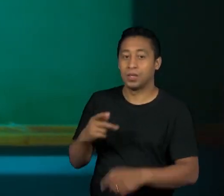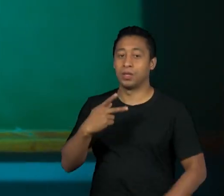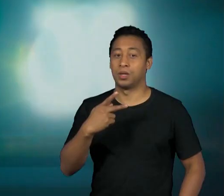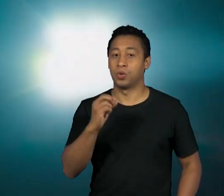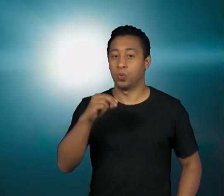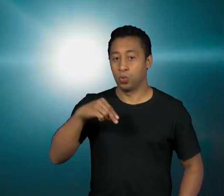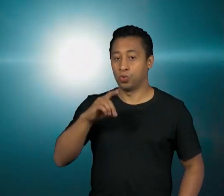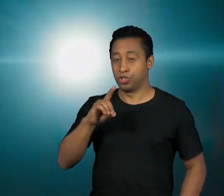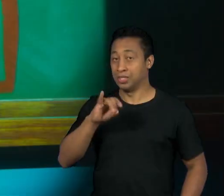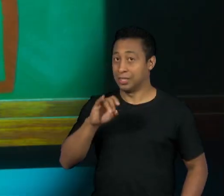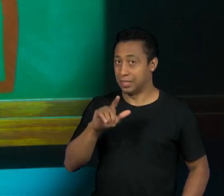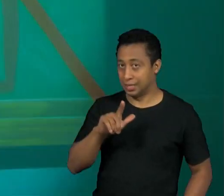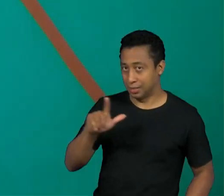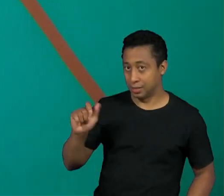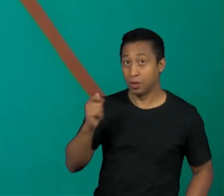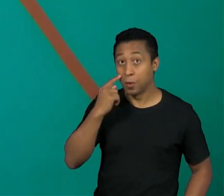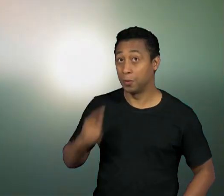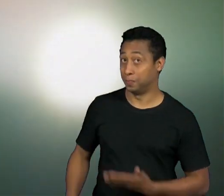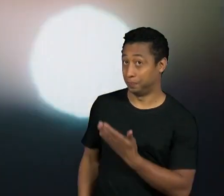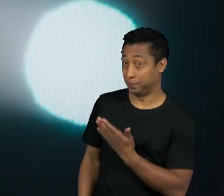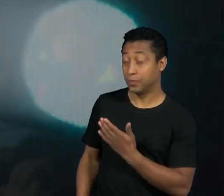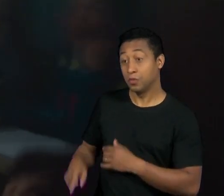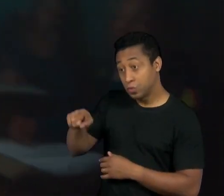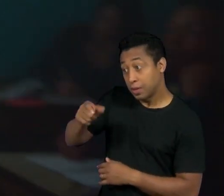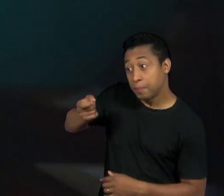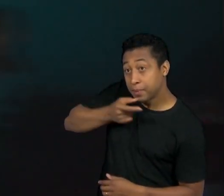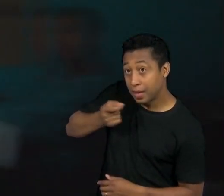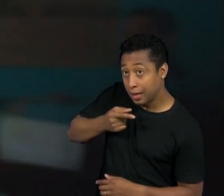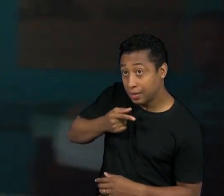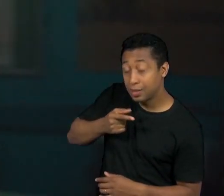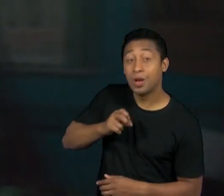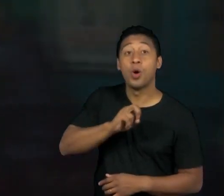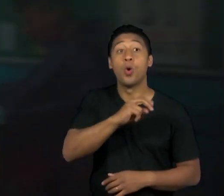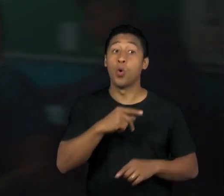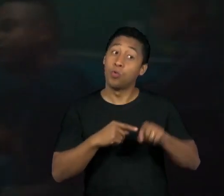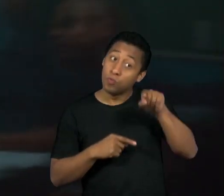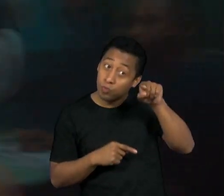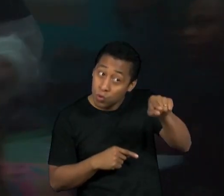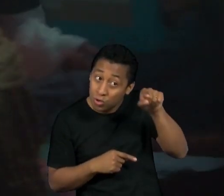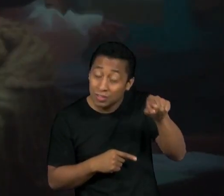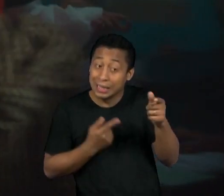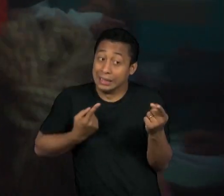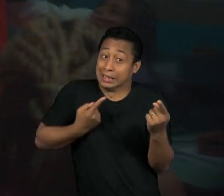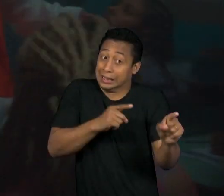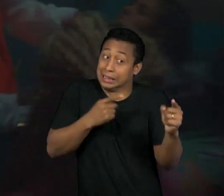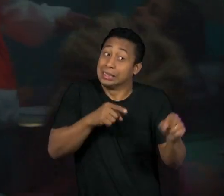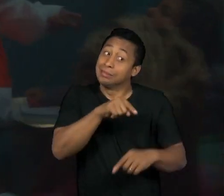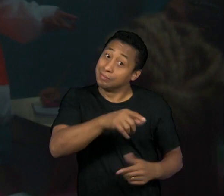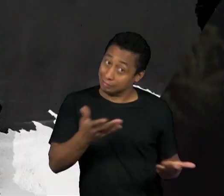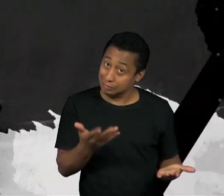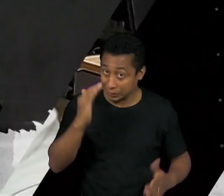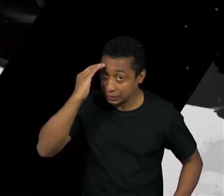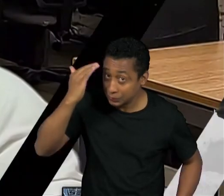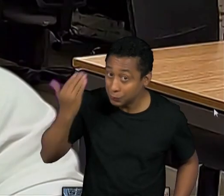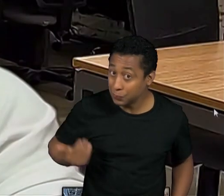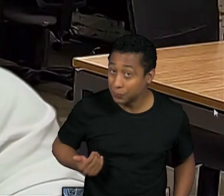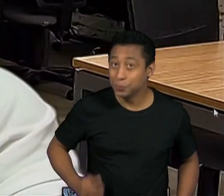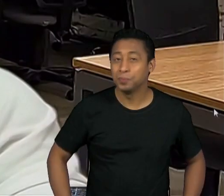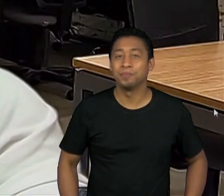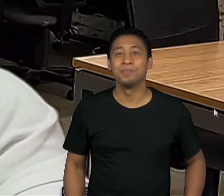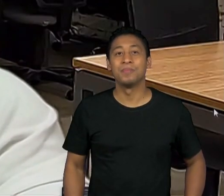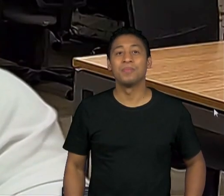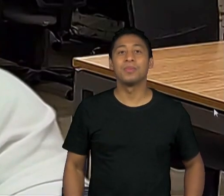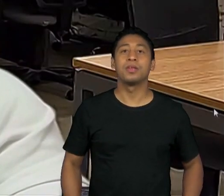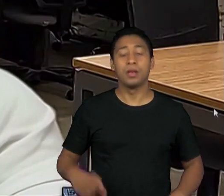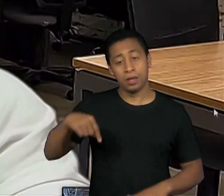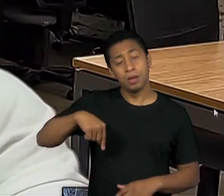de Quebrada. Ou você faz a piada, ou você é a piada. Sacaram, rapaziada? A gente investe em muitos